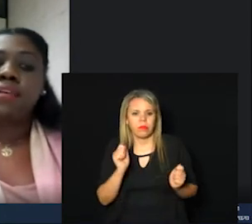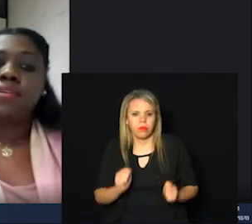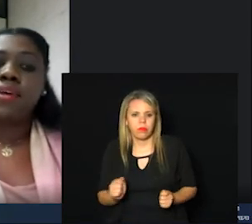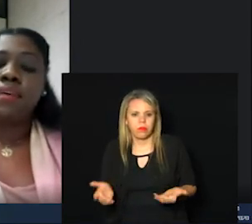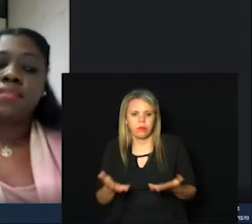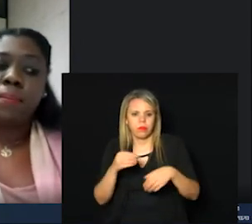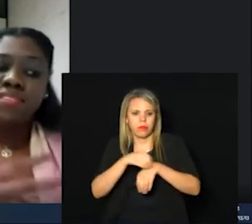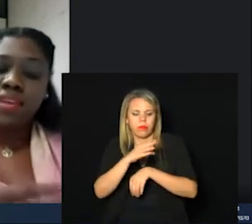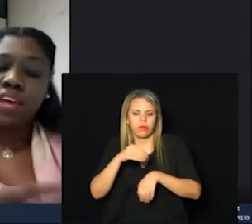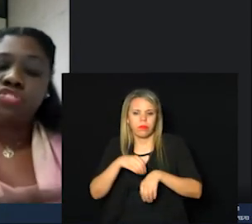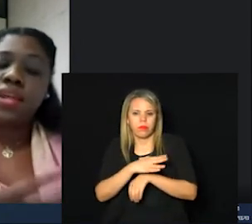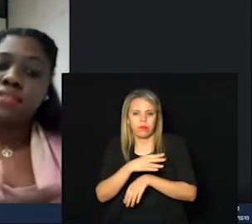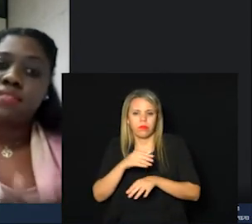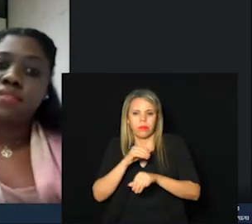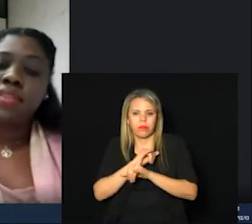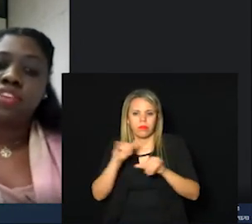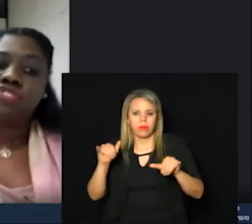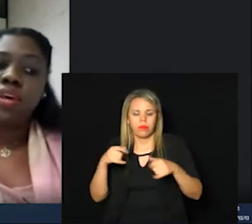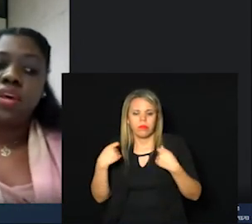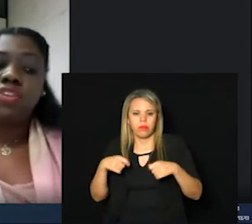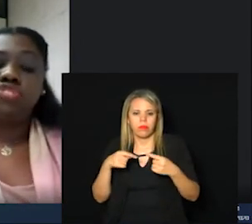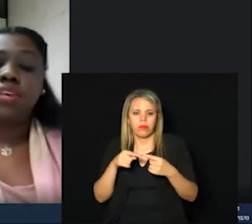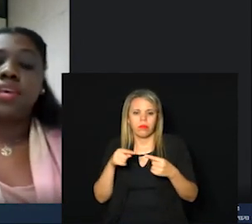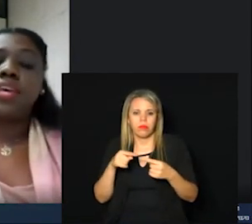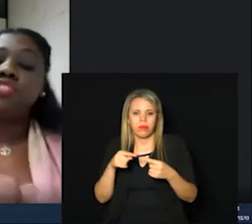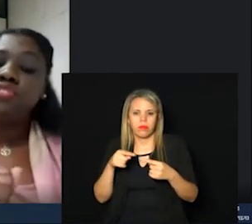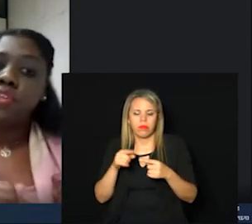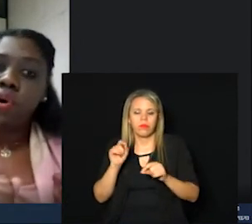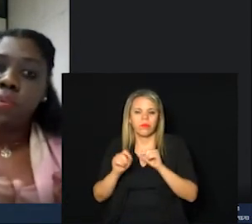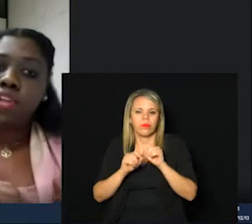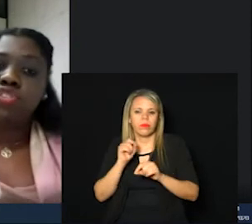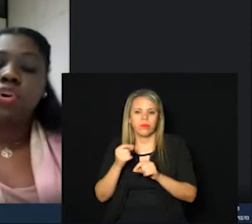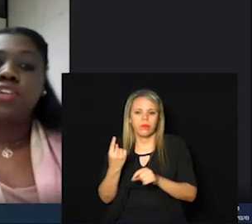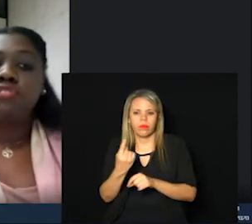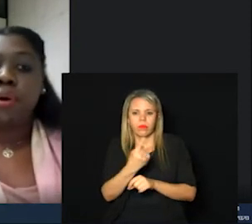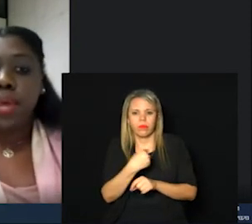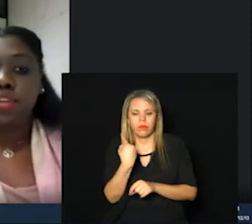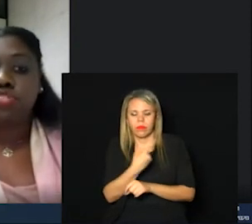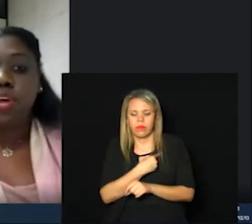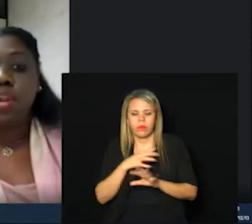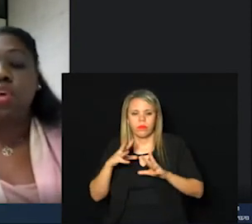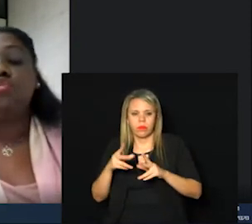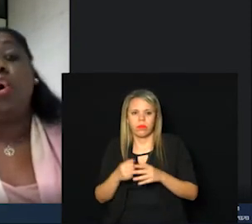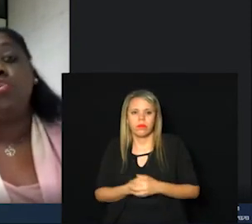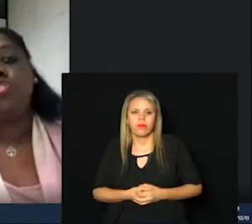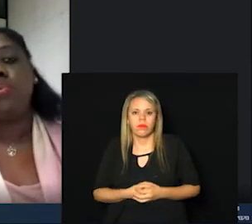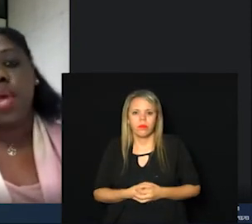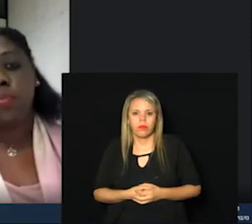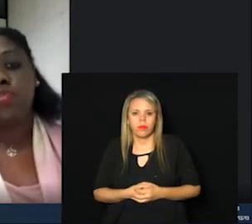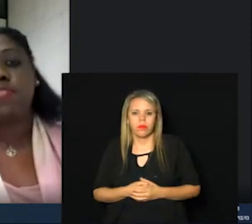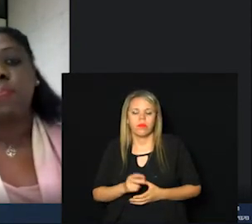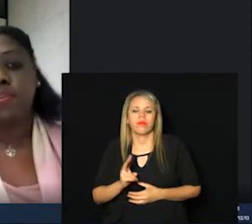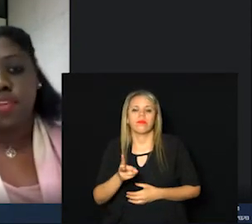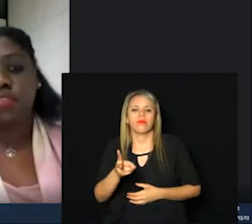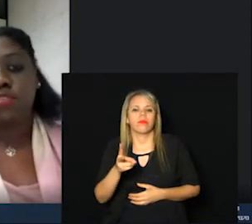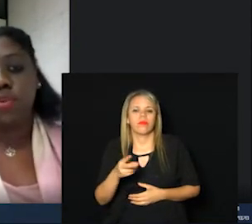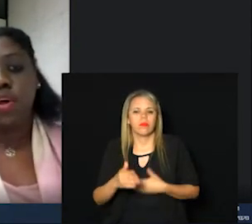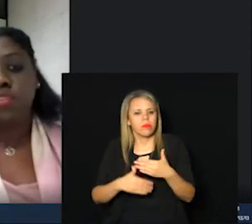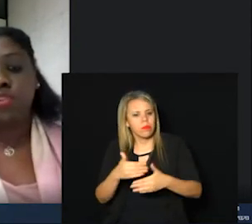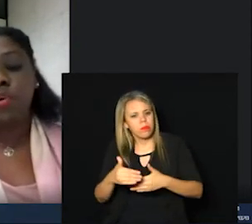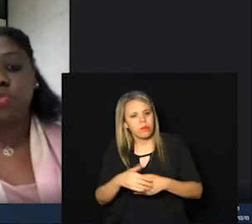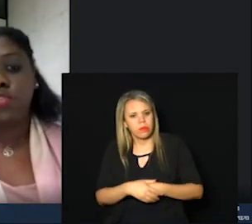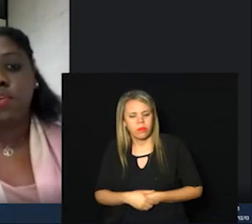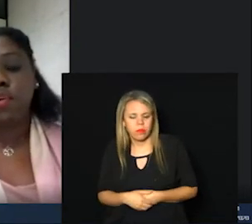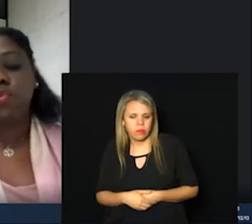levar essa mensagem da necessidade de que, individualmente e coletivamente, nós continuemos nesse processo